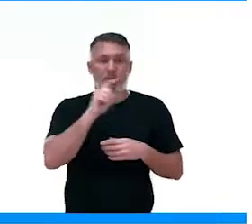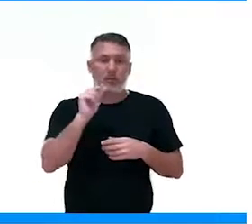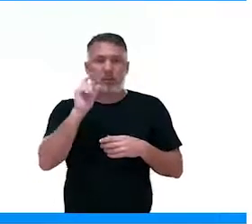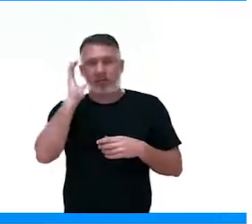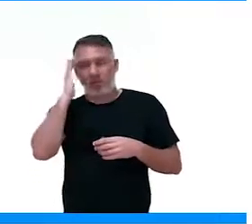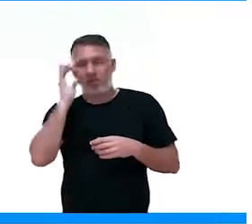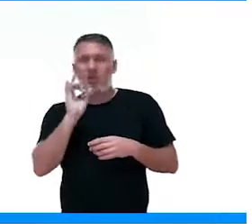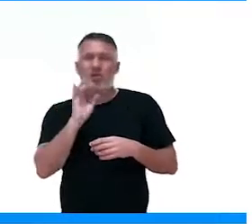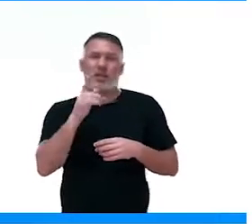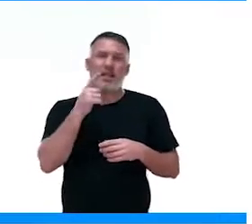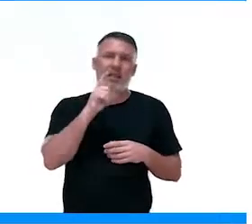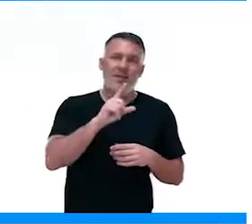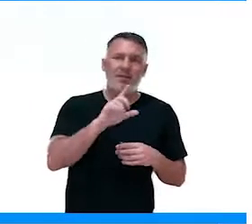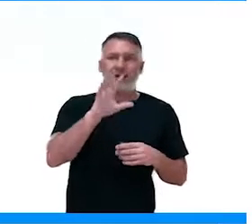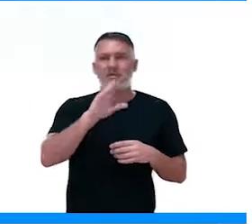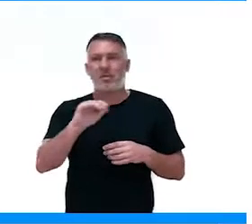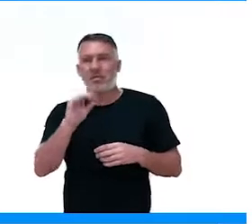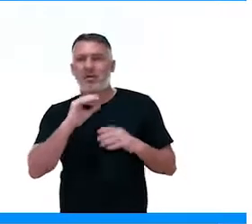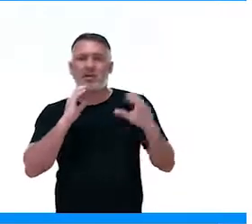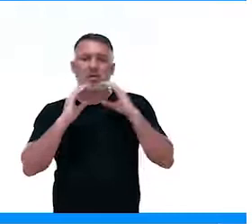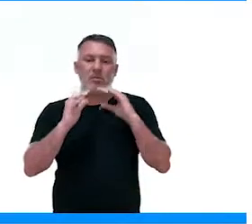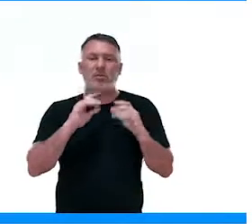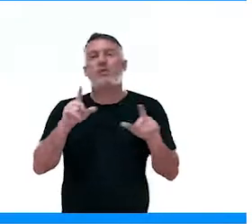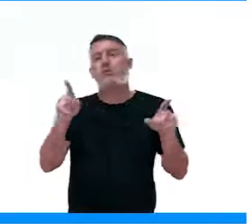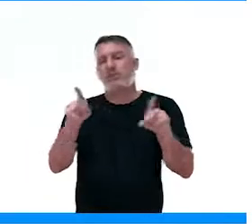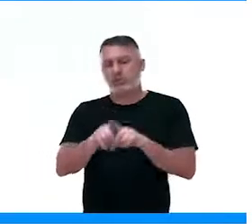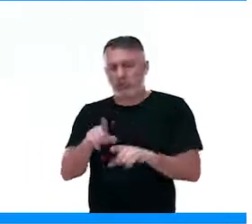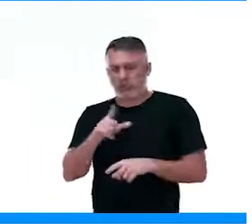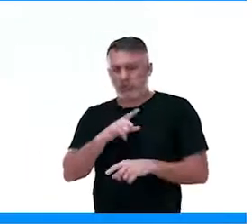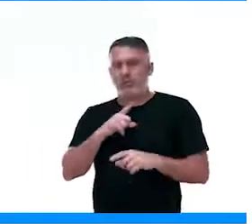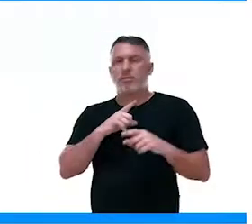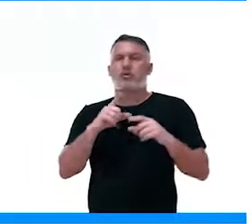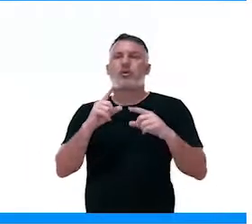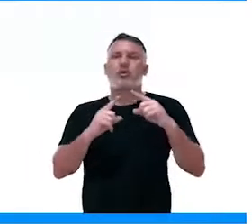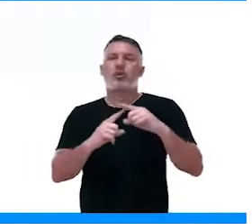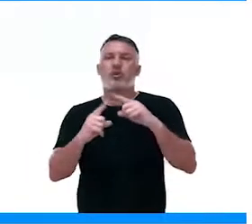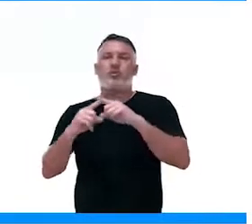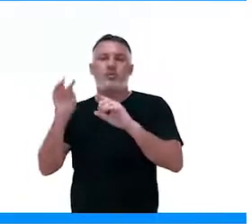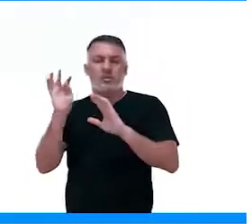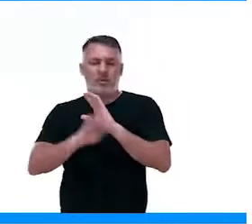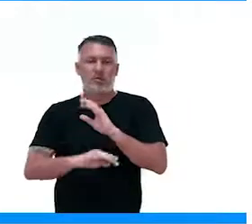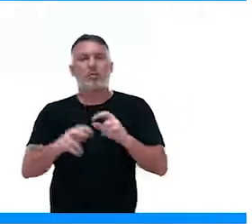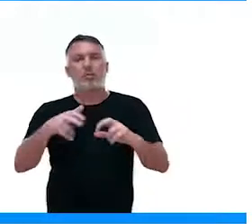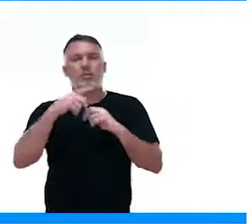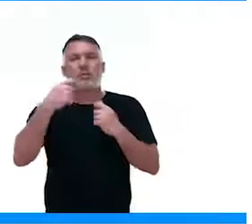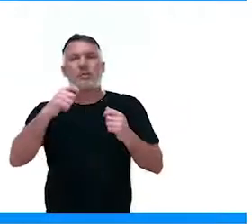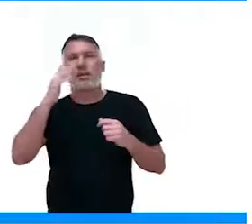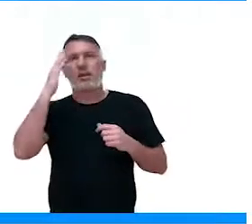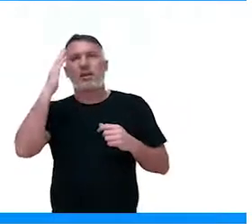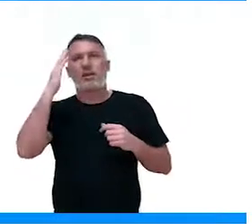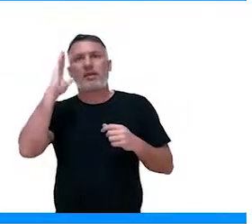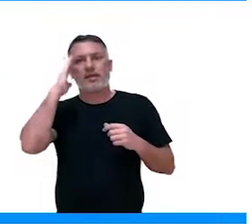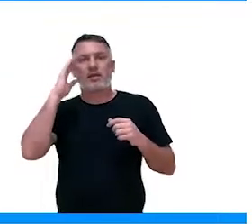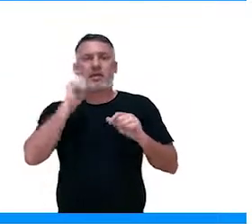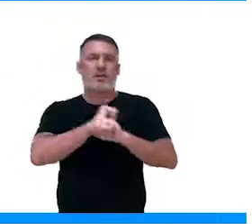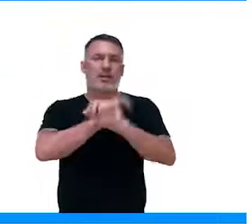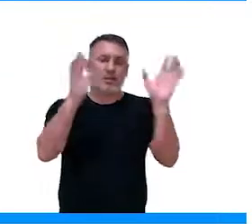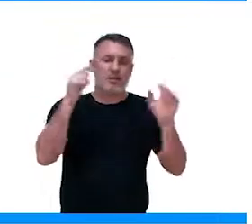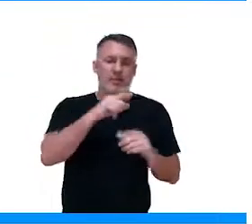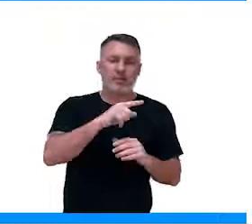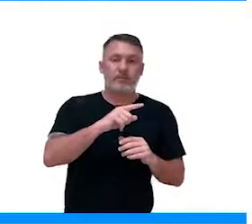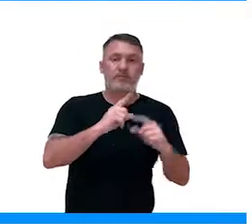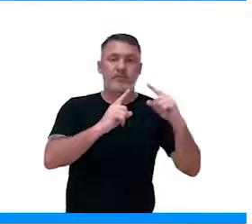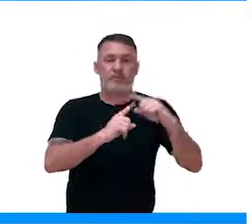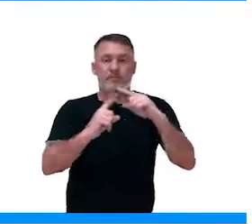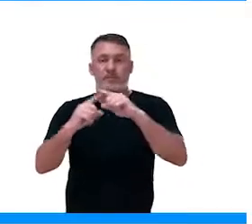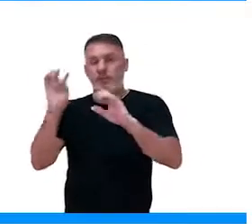gente acha que é só a língua aqui falada, a comunicação, ela também está nos gêneros textuais, né? É isso que a gente precisa se atentar. Então,